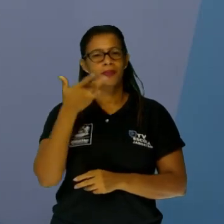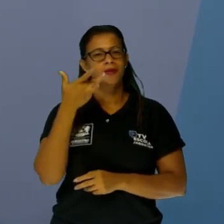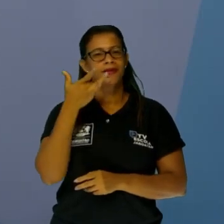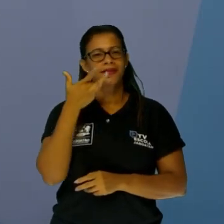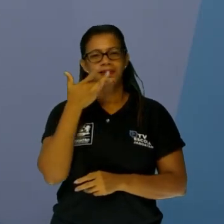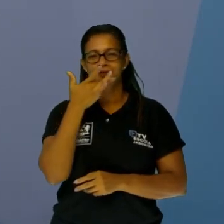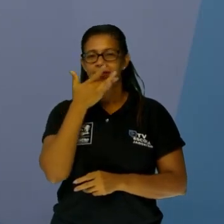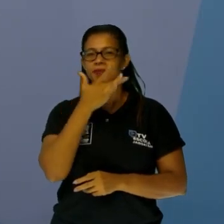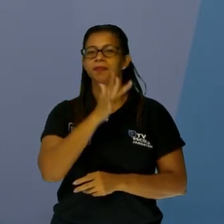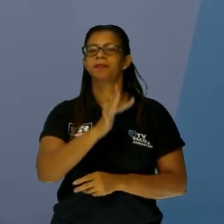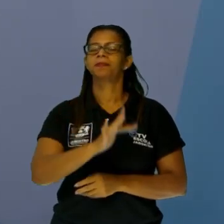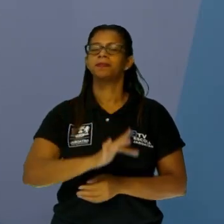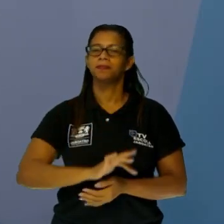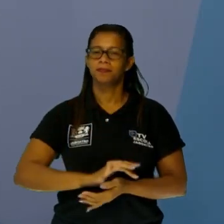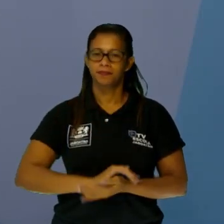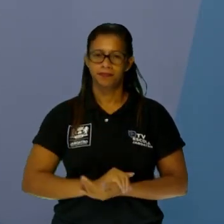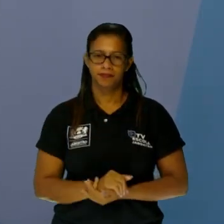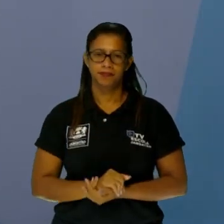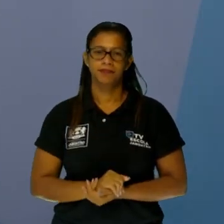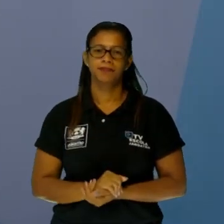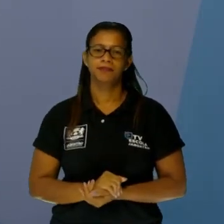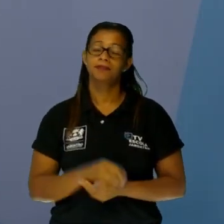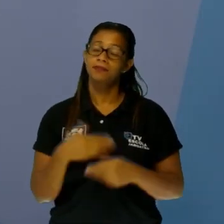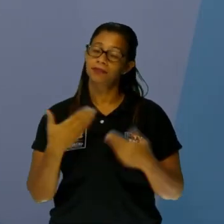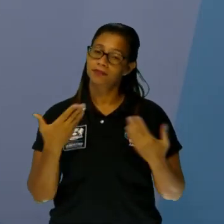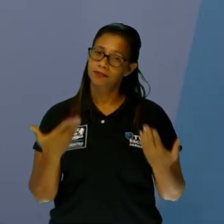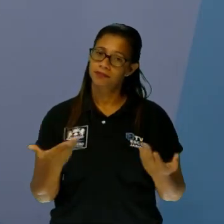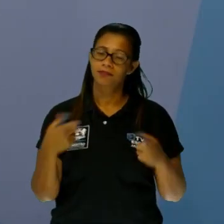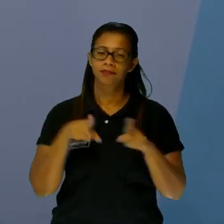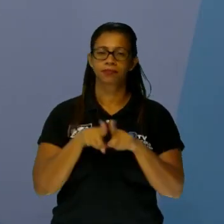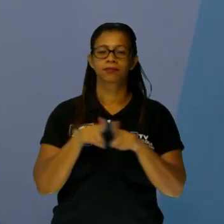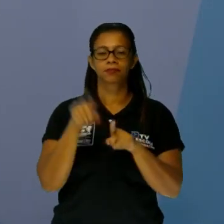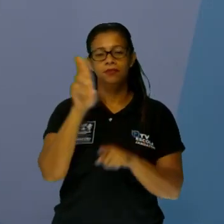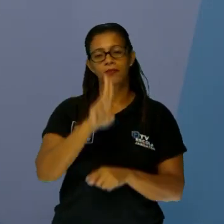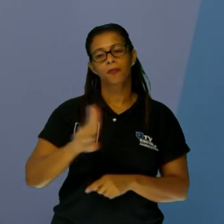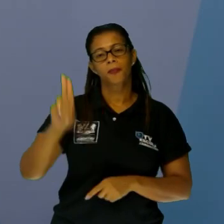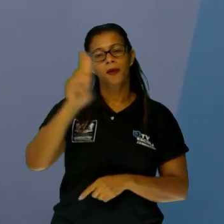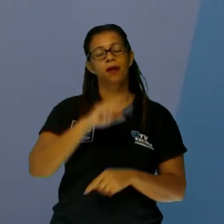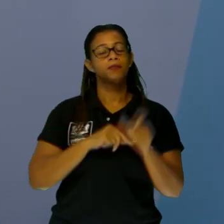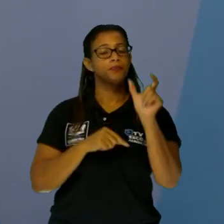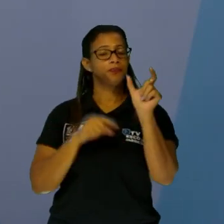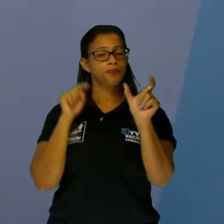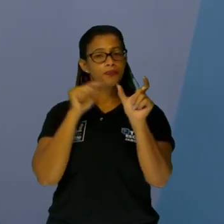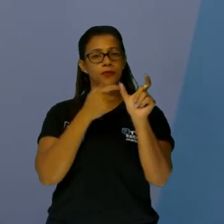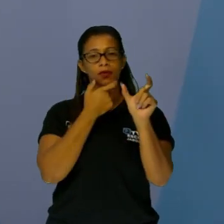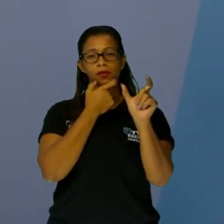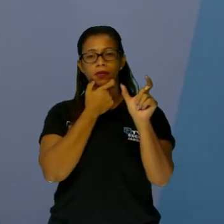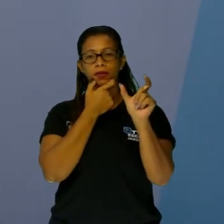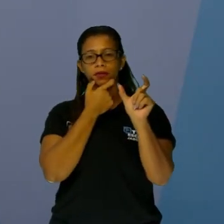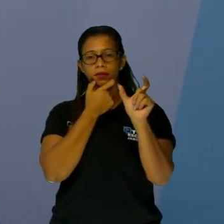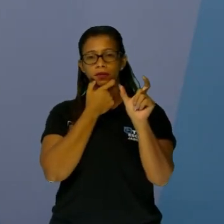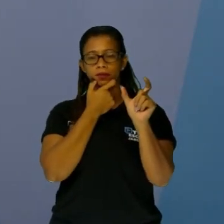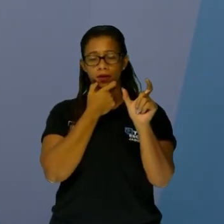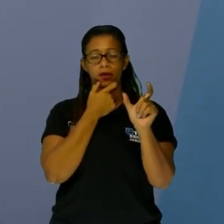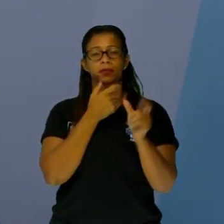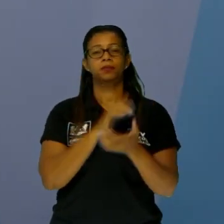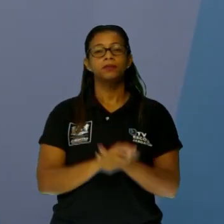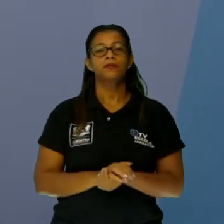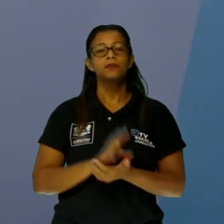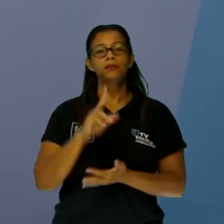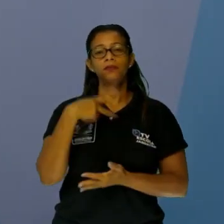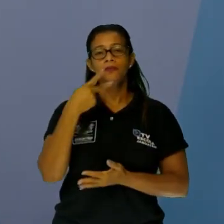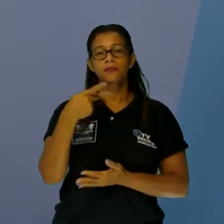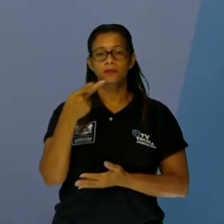delicious, né? Então, a gente também usa o should para falar sobre expectativas que eu